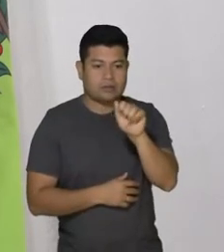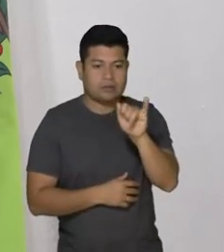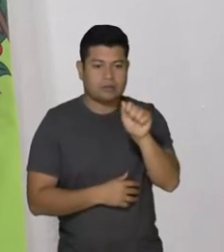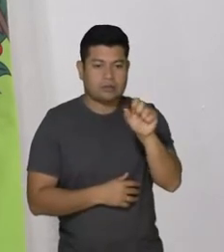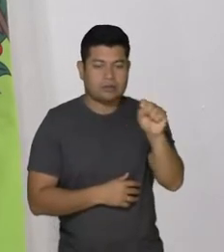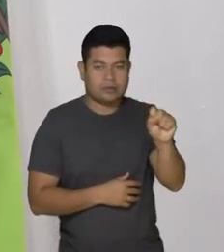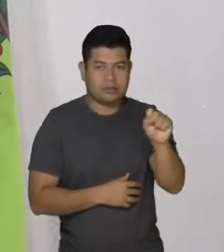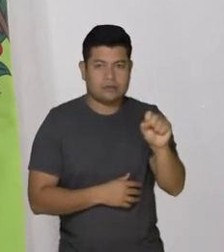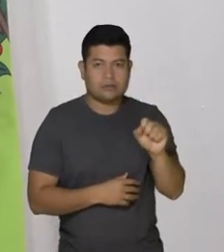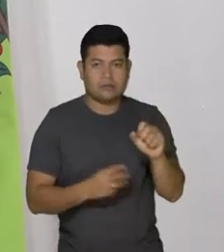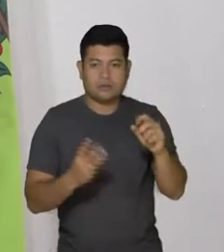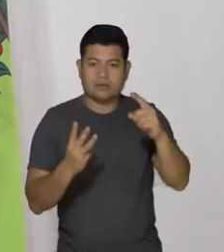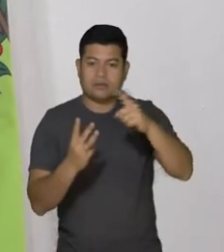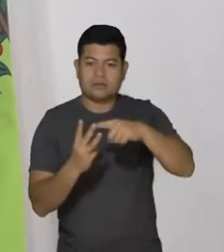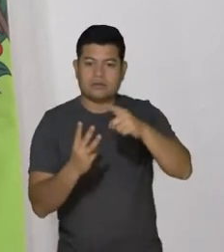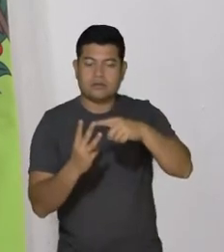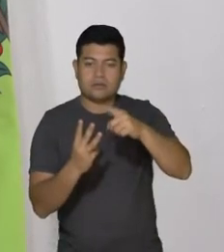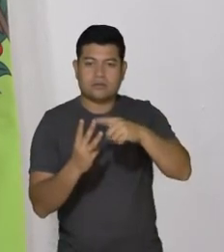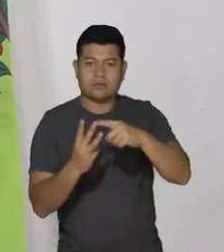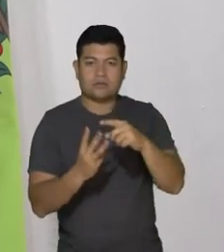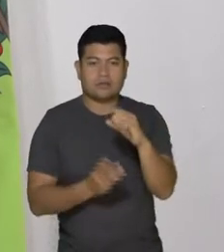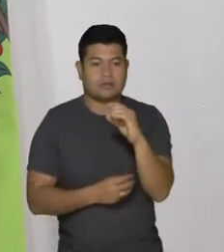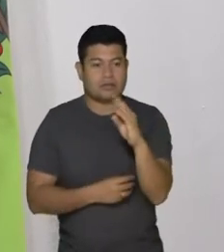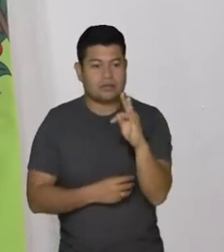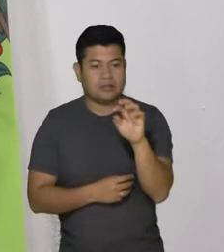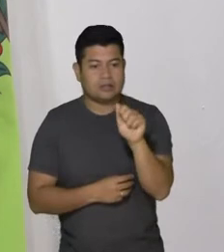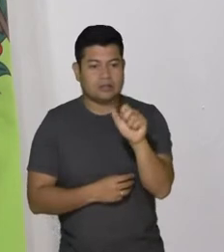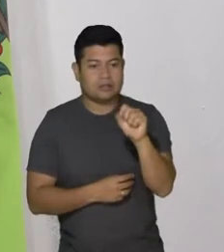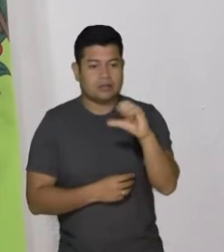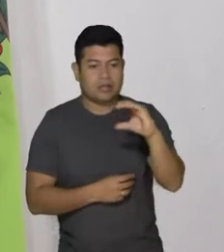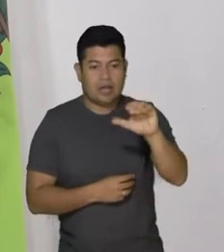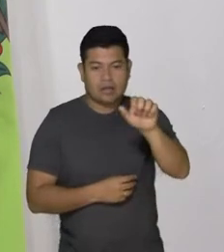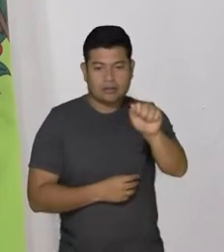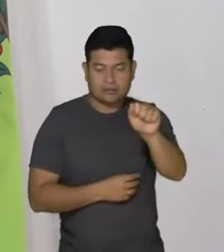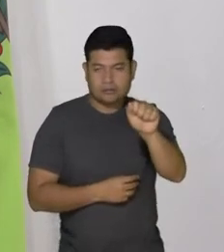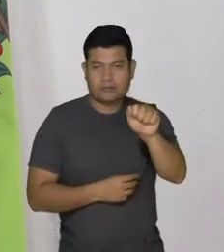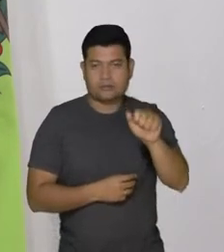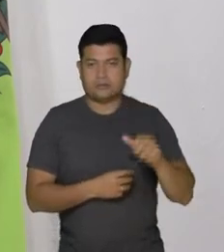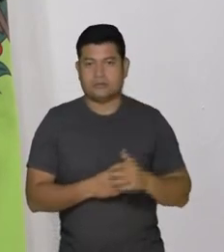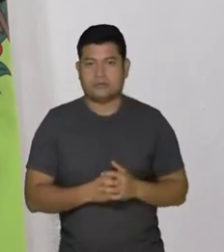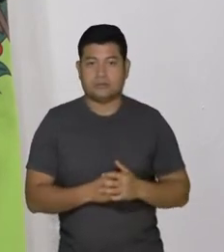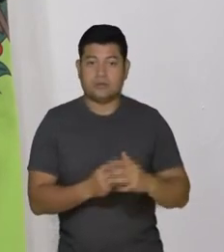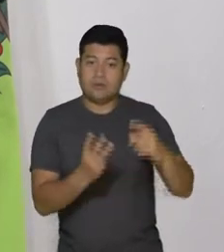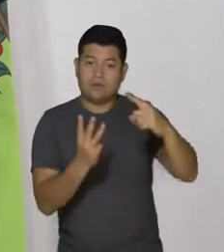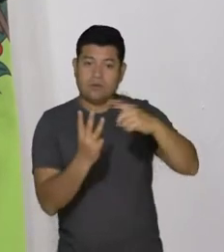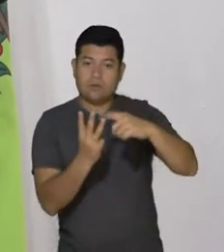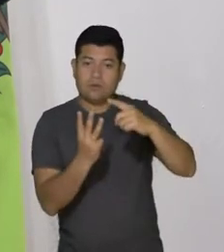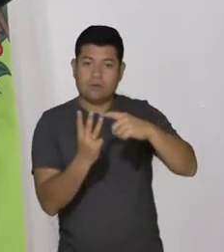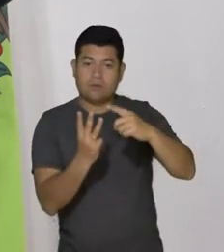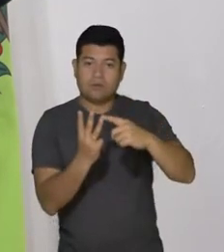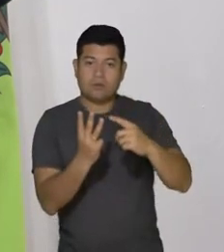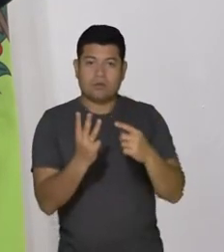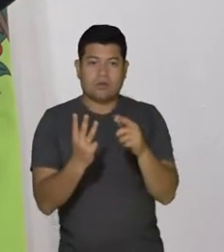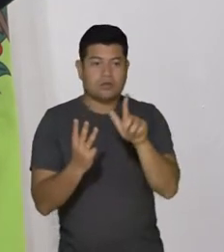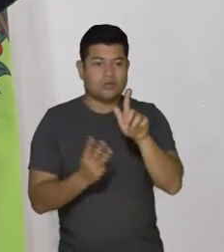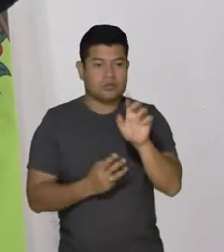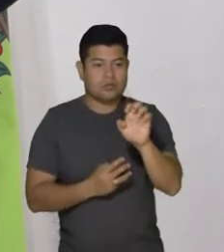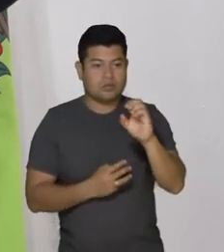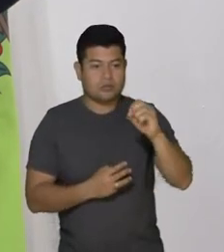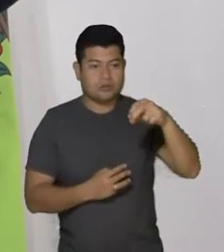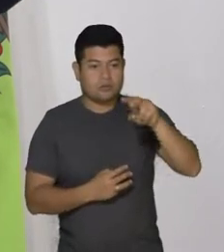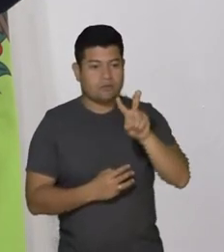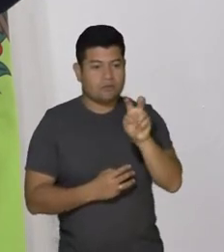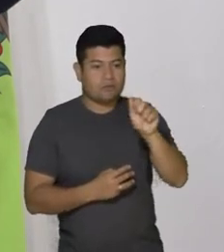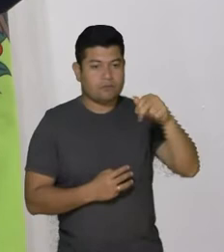secretário Tasca Coronel secretário de administração e um que se chama Giovani Pacheco que também